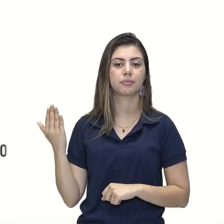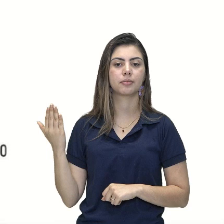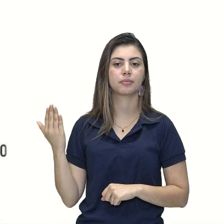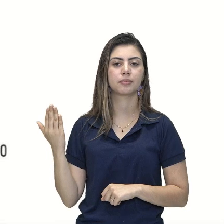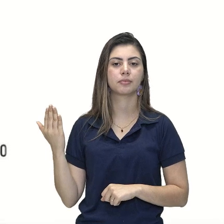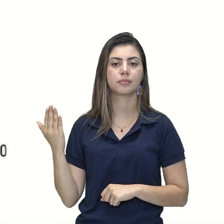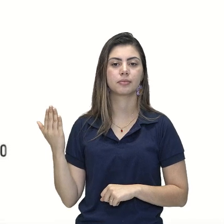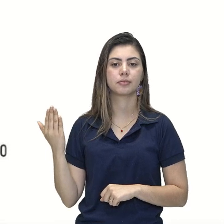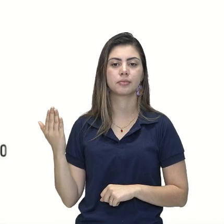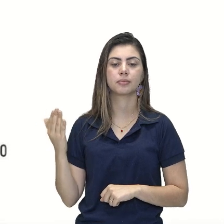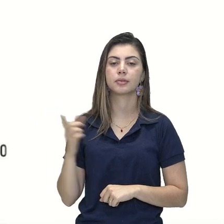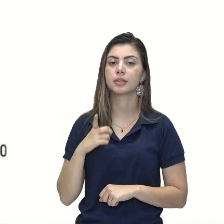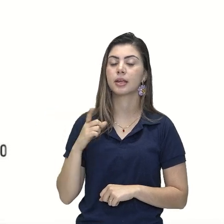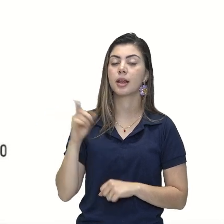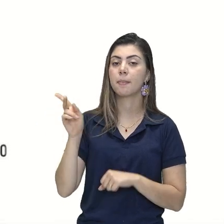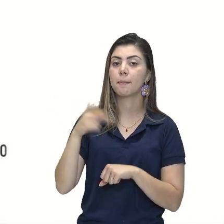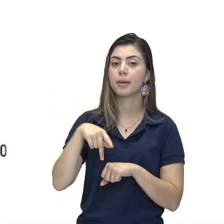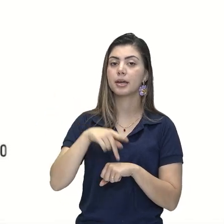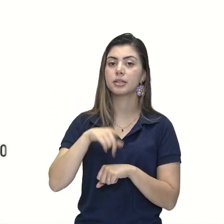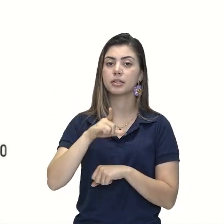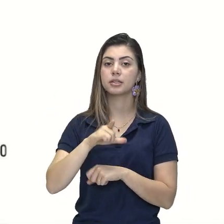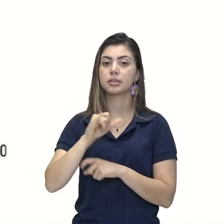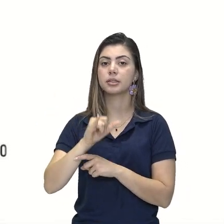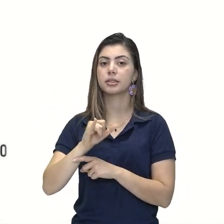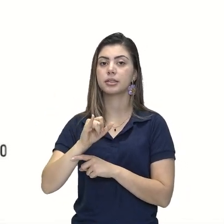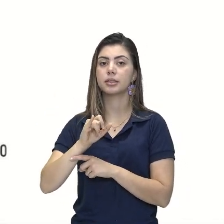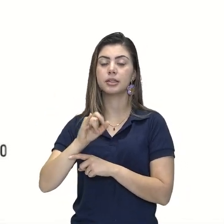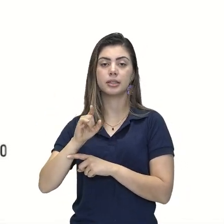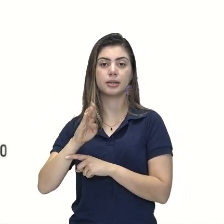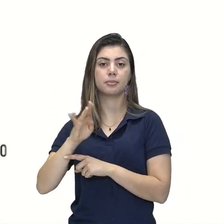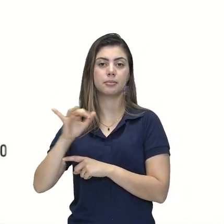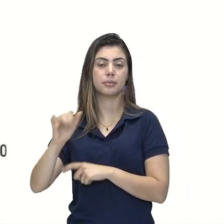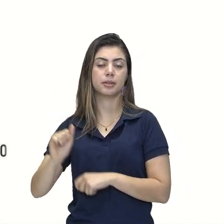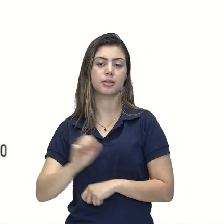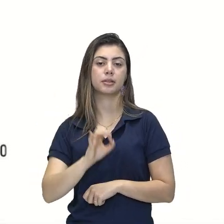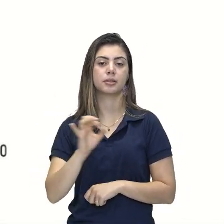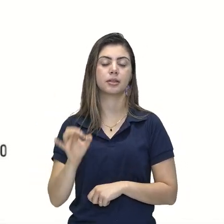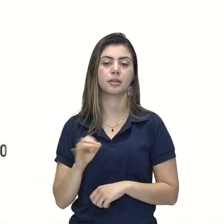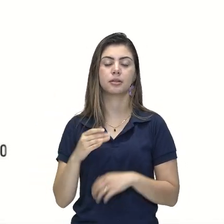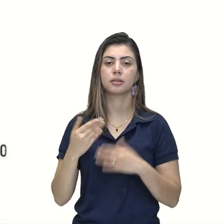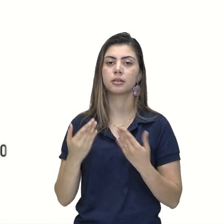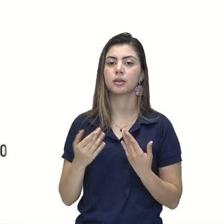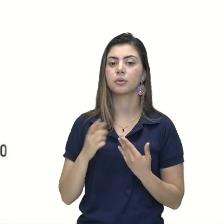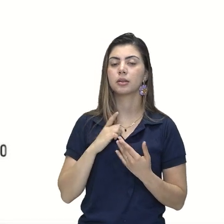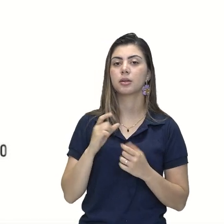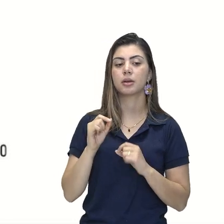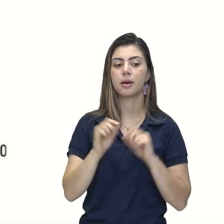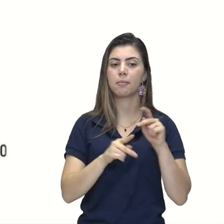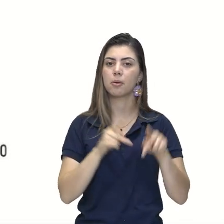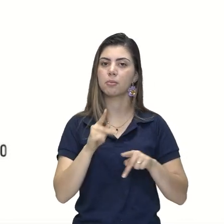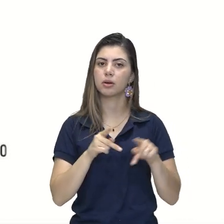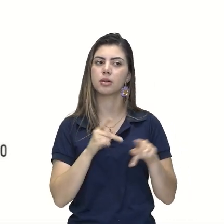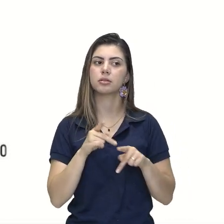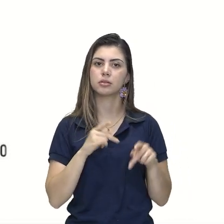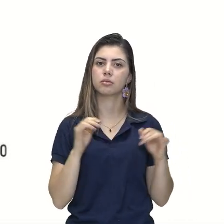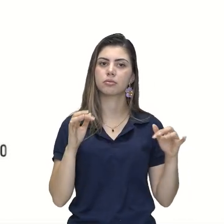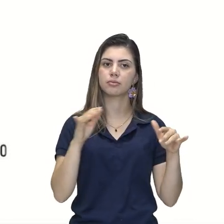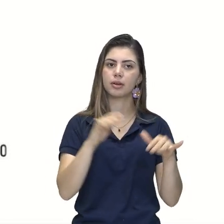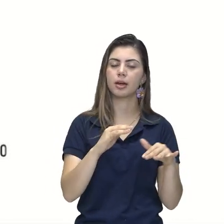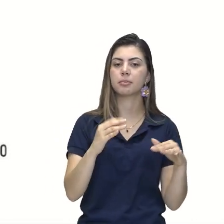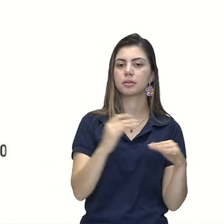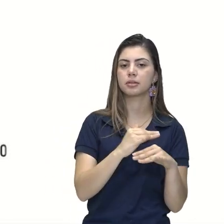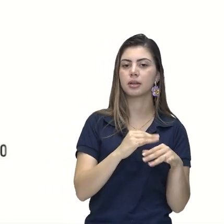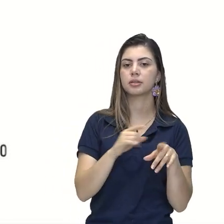a Líbia, que é um país também com elevada taxa de urbanização. Nós temos aqui no